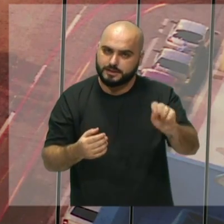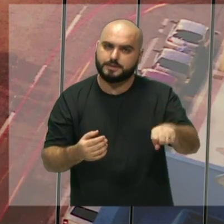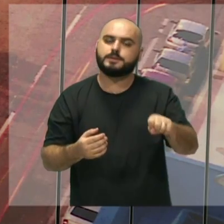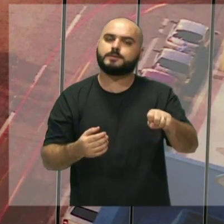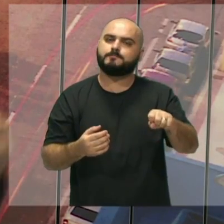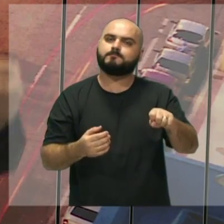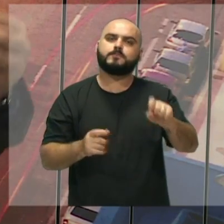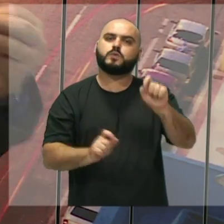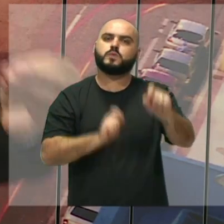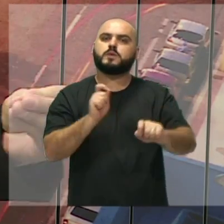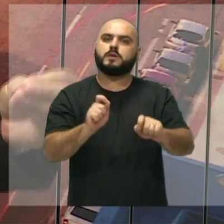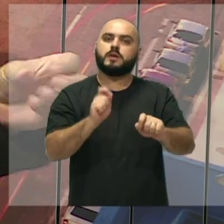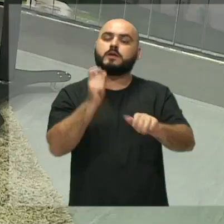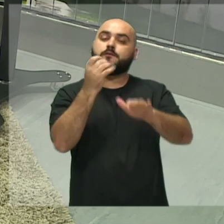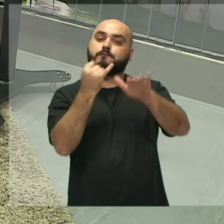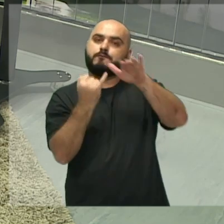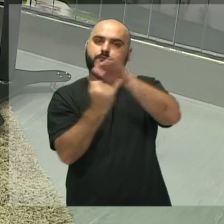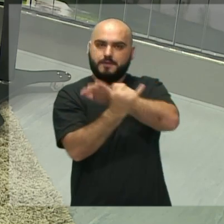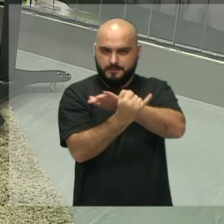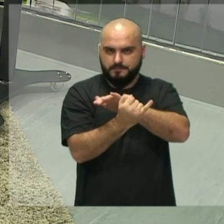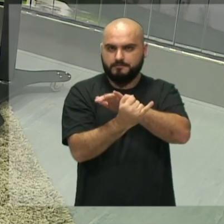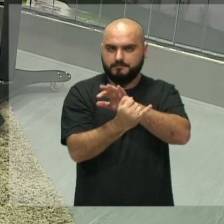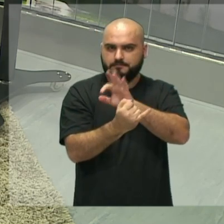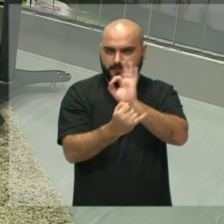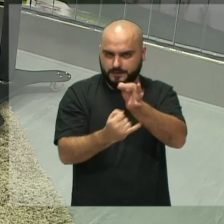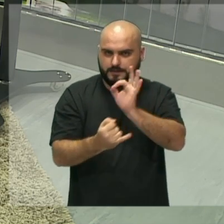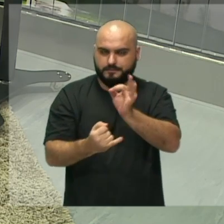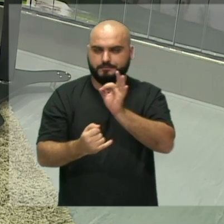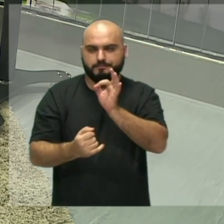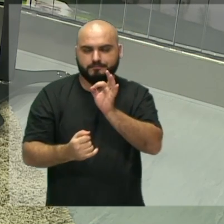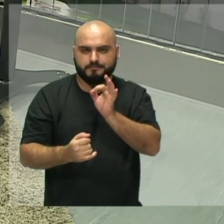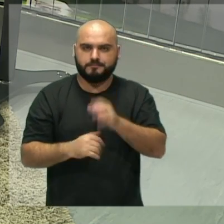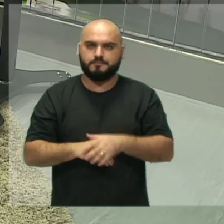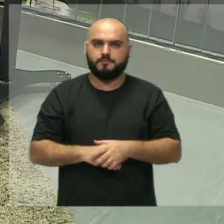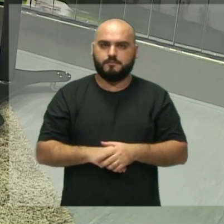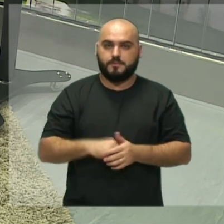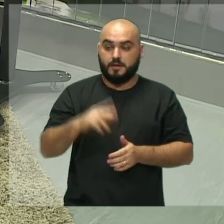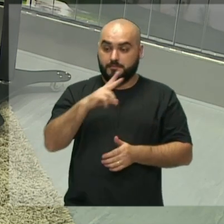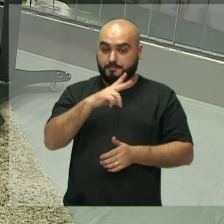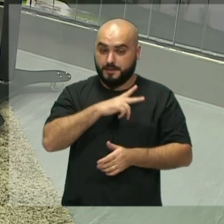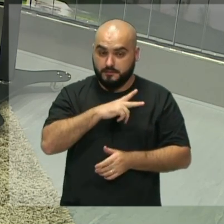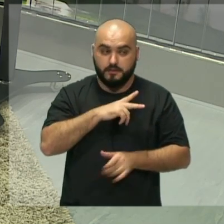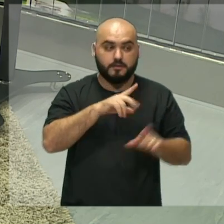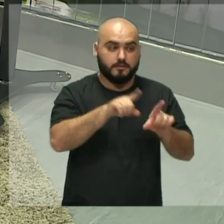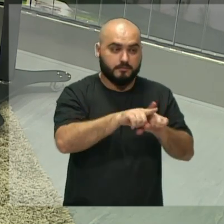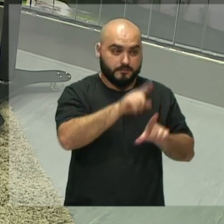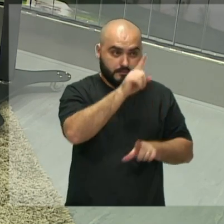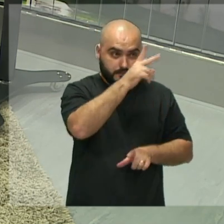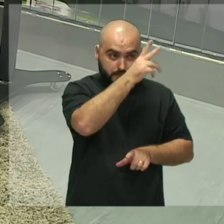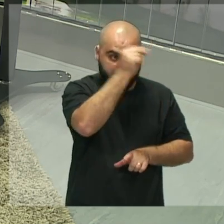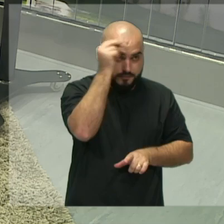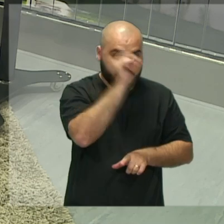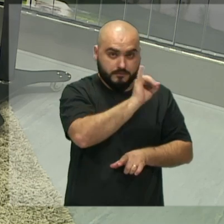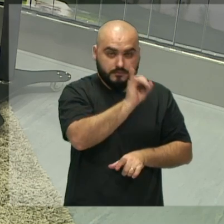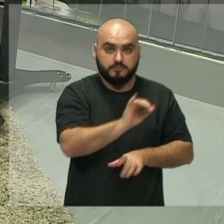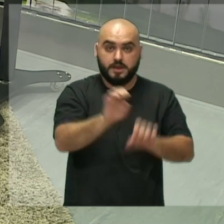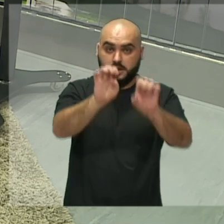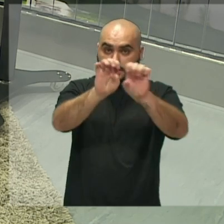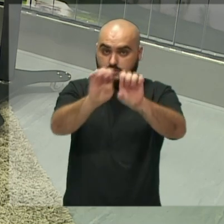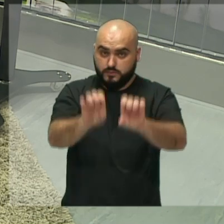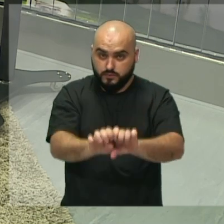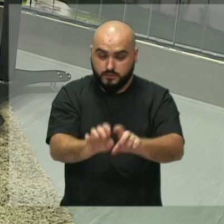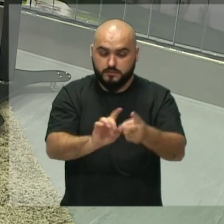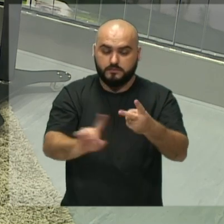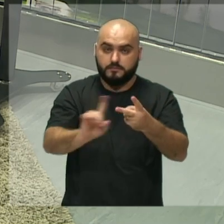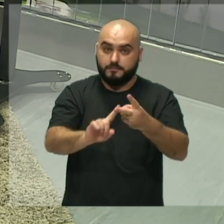efeito investimentos necessários na rede privada e na rede pública, mas investimentos em infraestrutura,